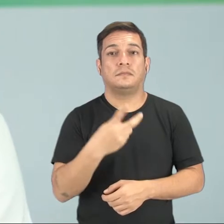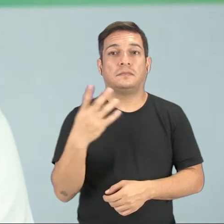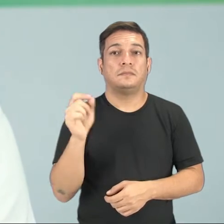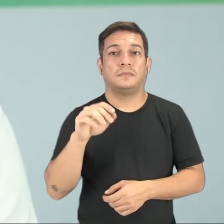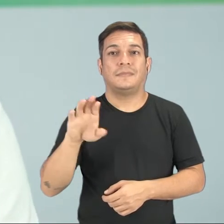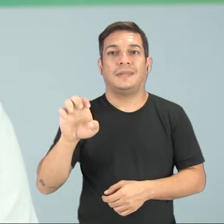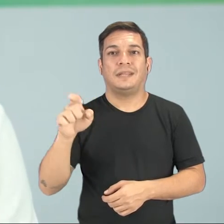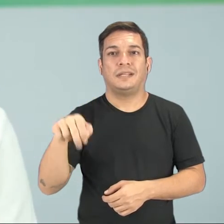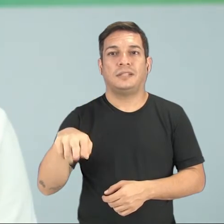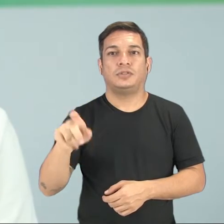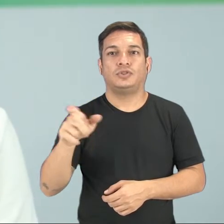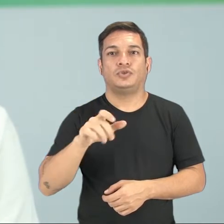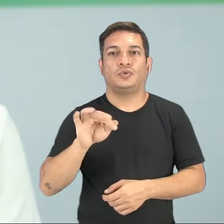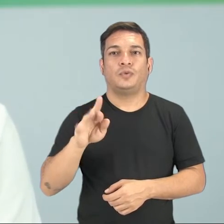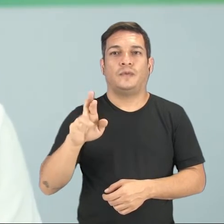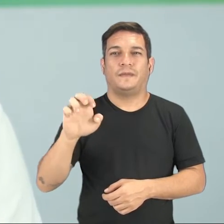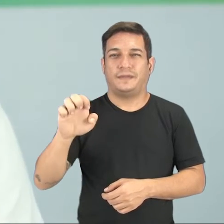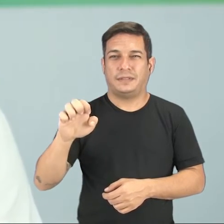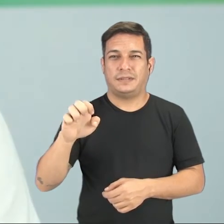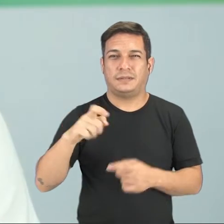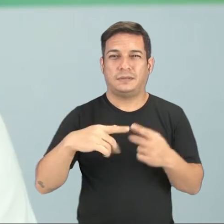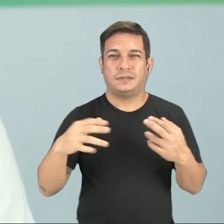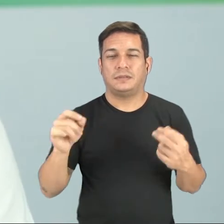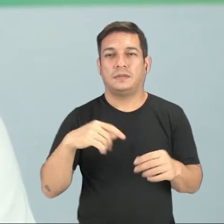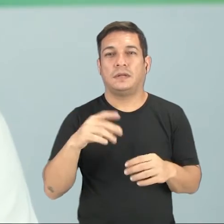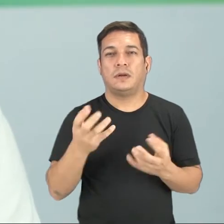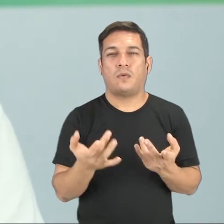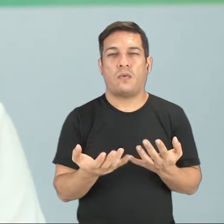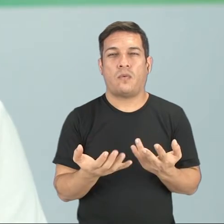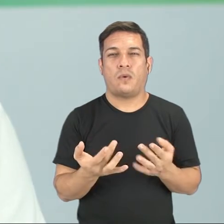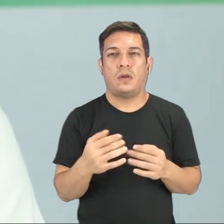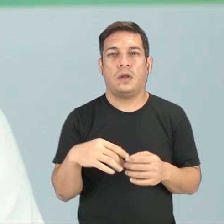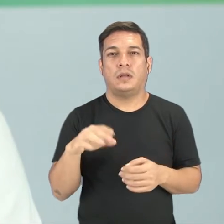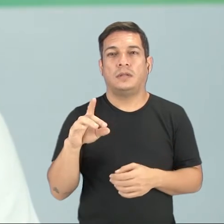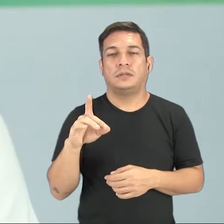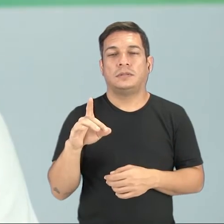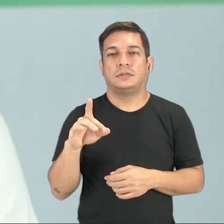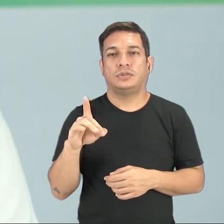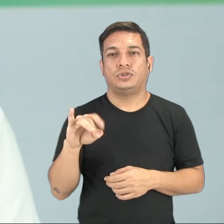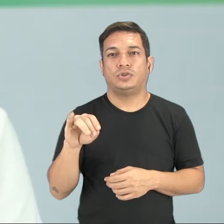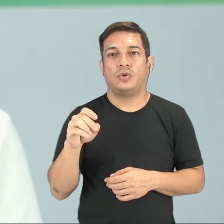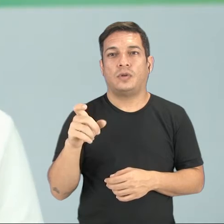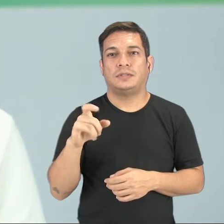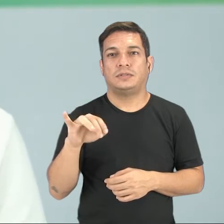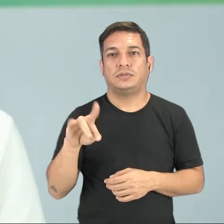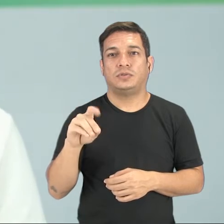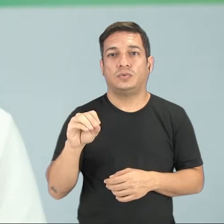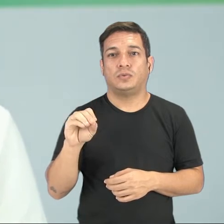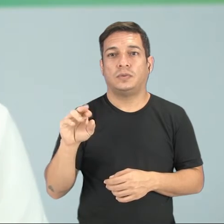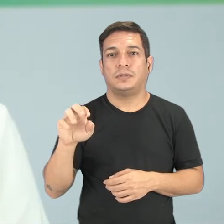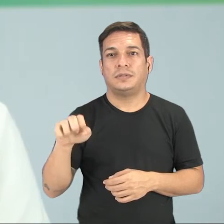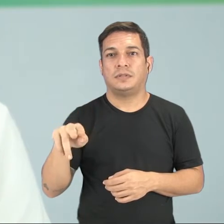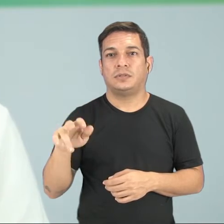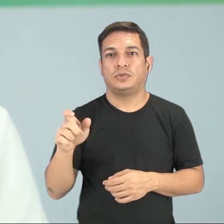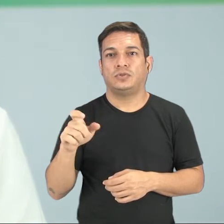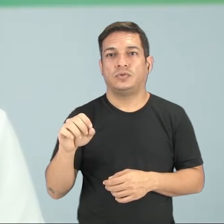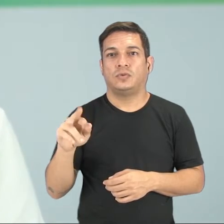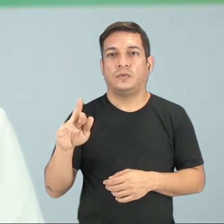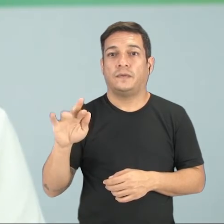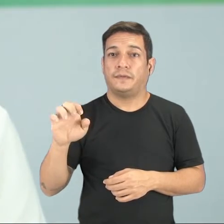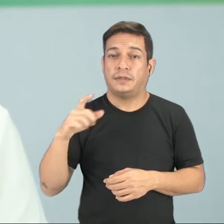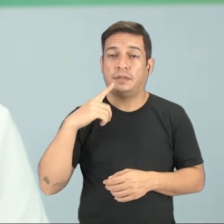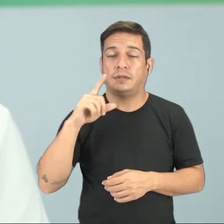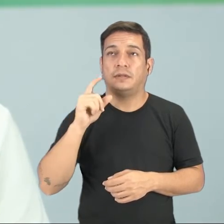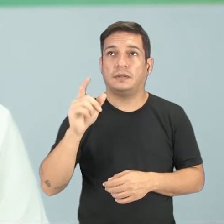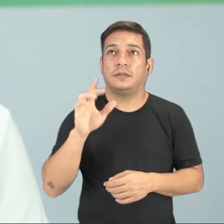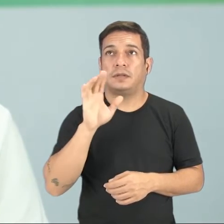de enxofre. Enxofre forma o que na queimada? Dióxido de enxofre. Dióxido de enxofre reage com a